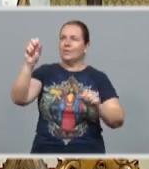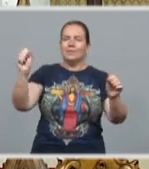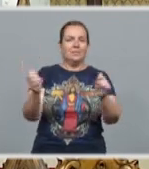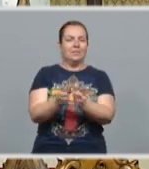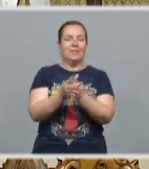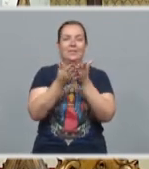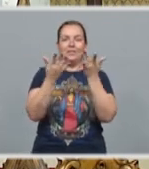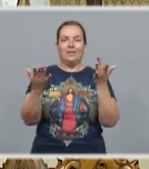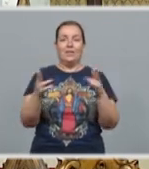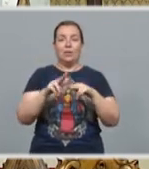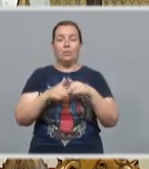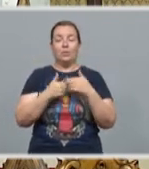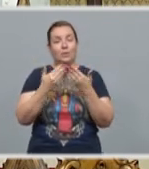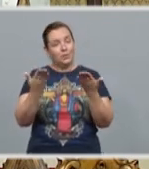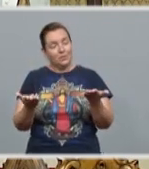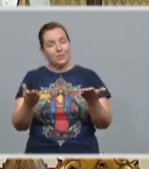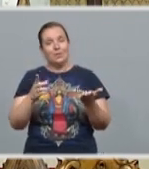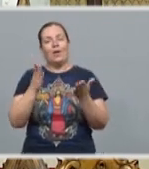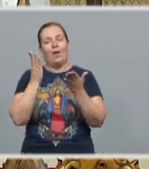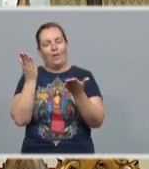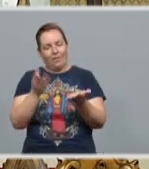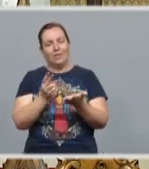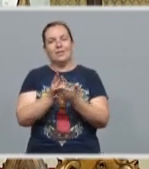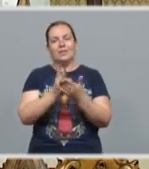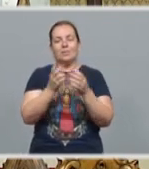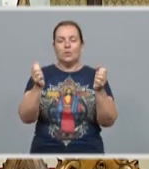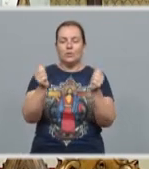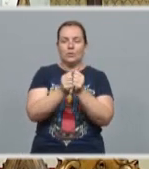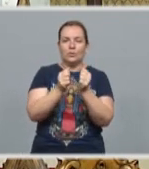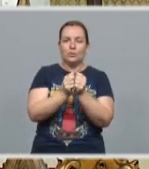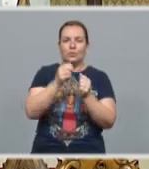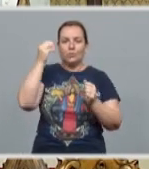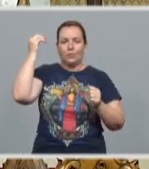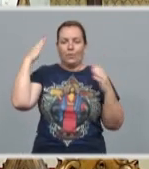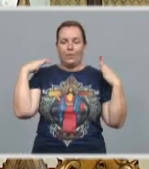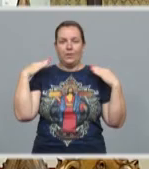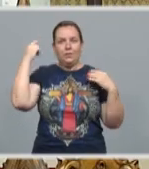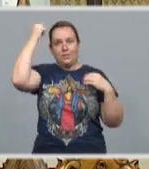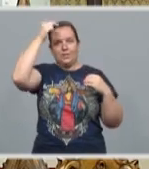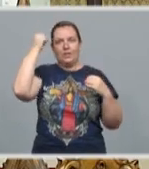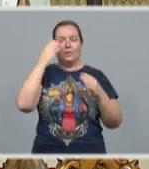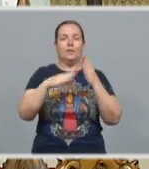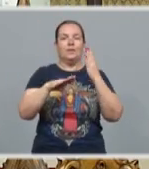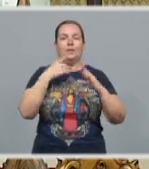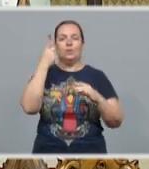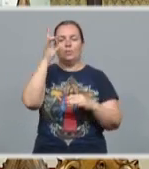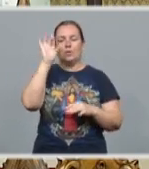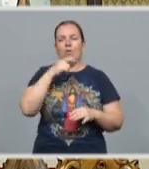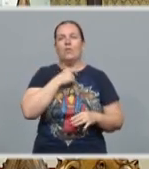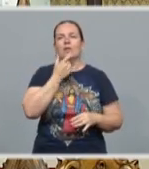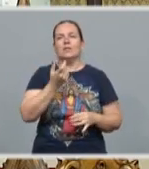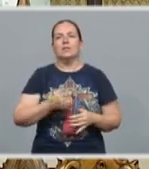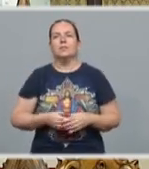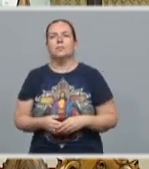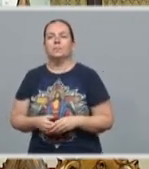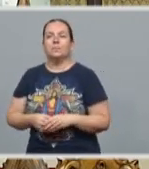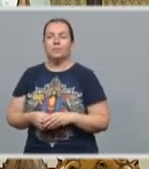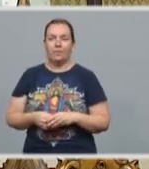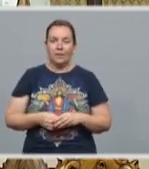maravilhas. Por essa razão, agora e sempre, nós nos unimos à multidão dos anjos e santos, cantando a uma só voz.